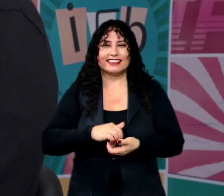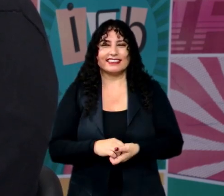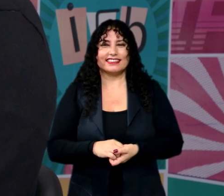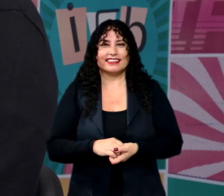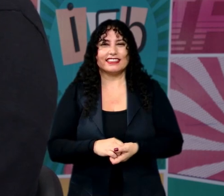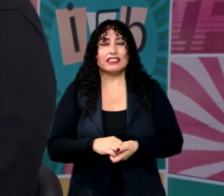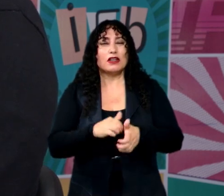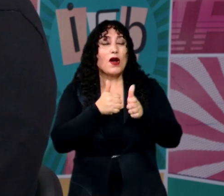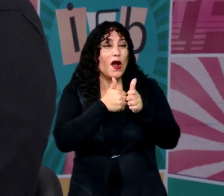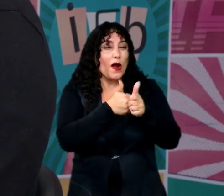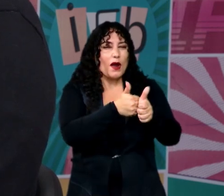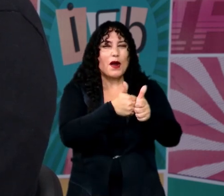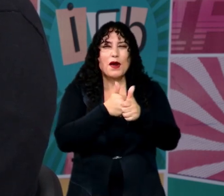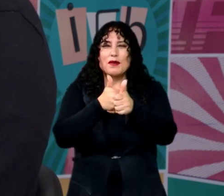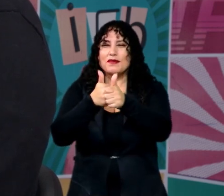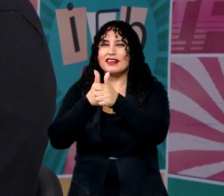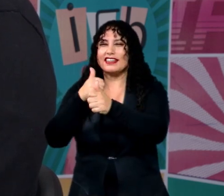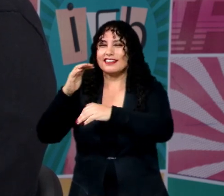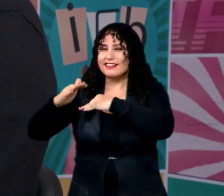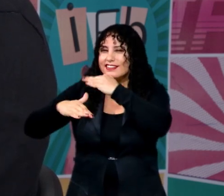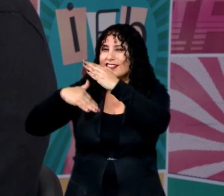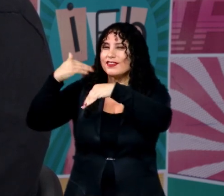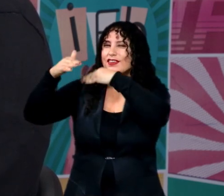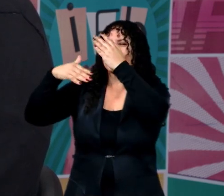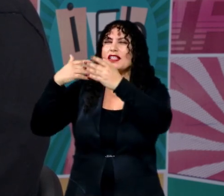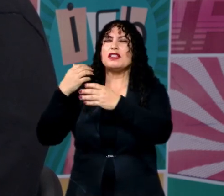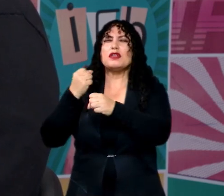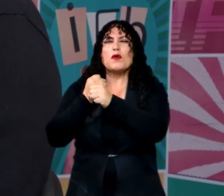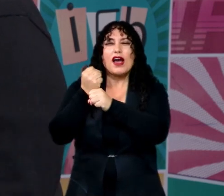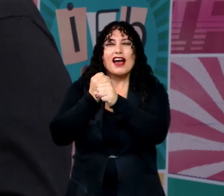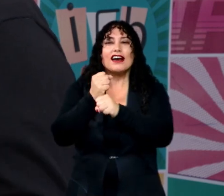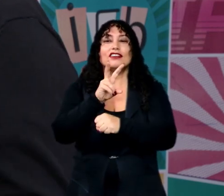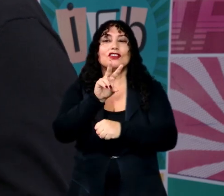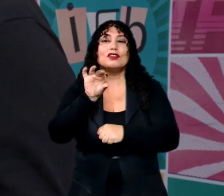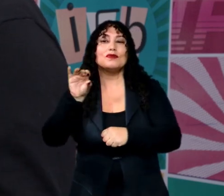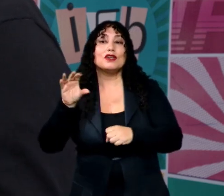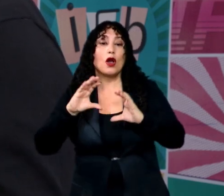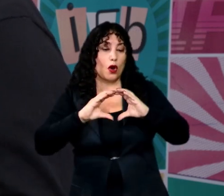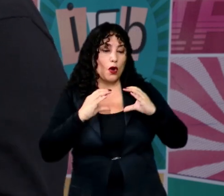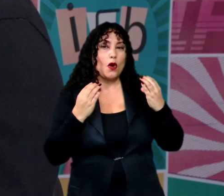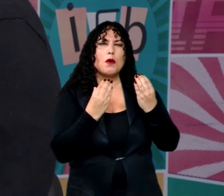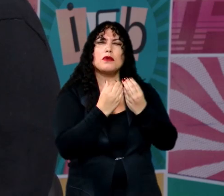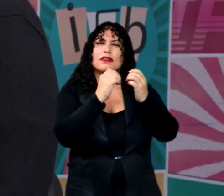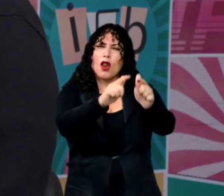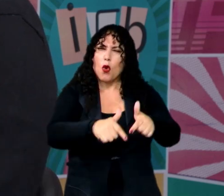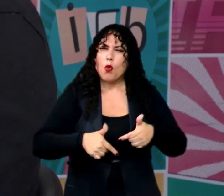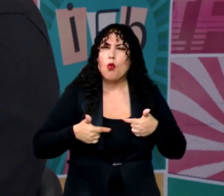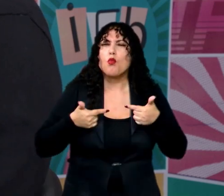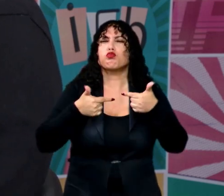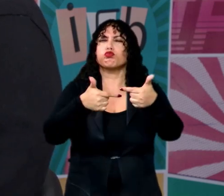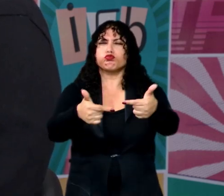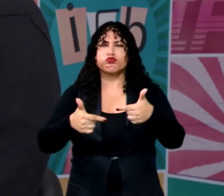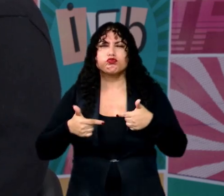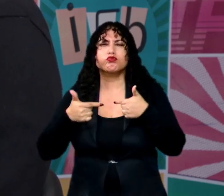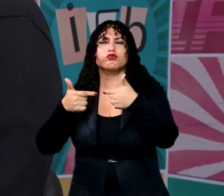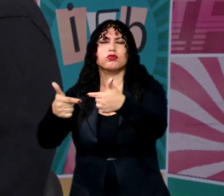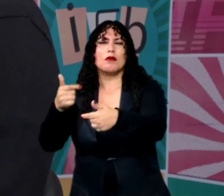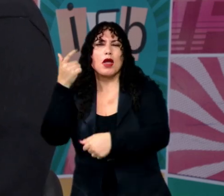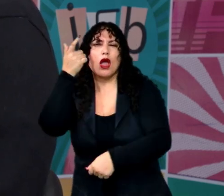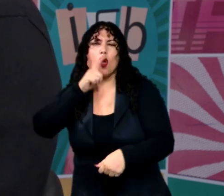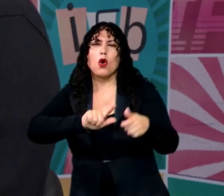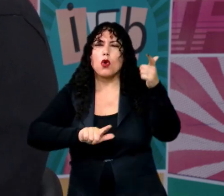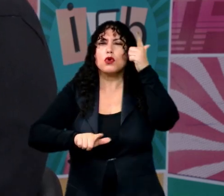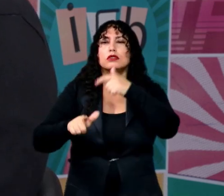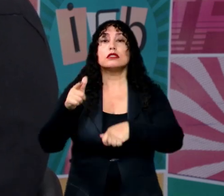Então, acompanhando o desenvolvimento disso desde os anos 2000, eu vejo que essa comunidade lutando para conseguir